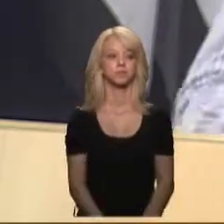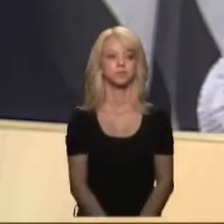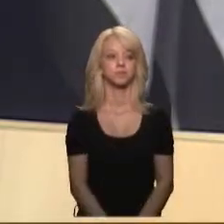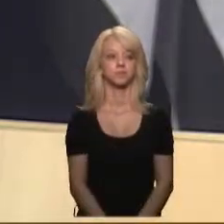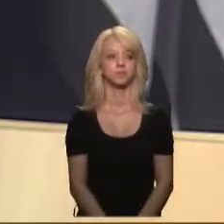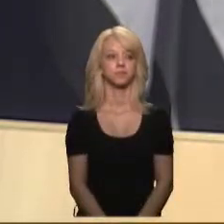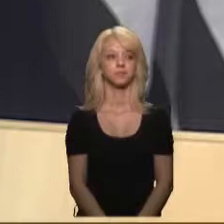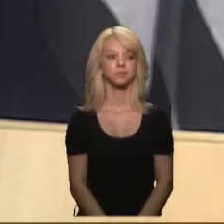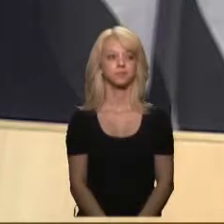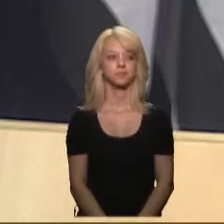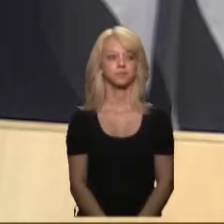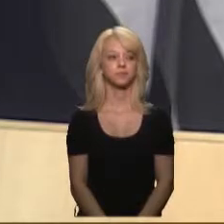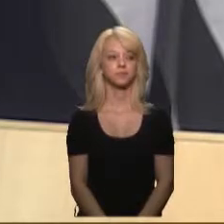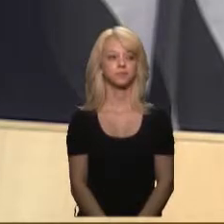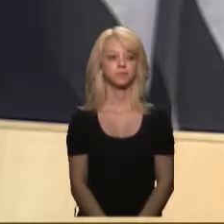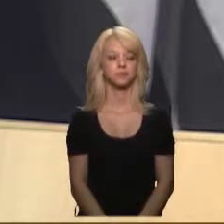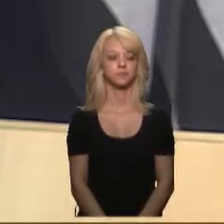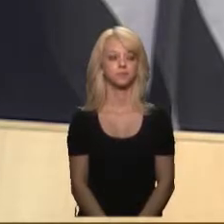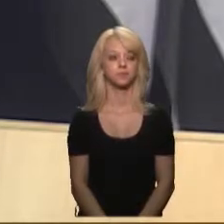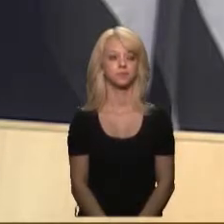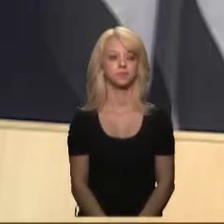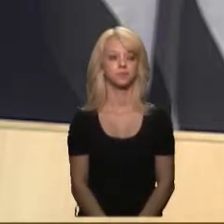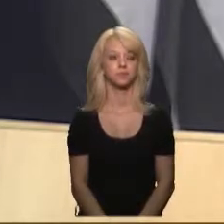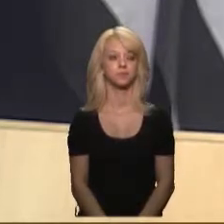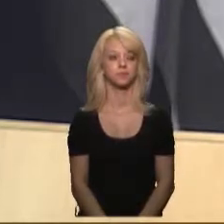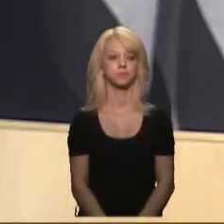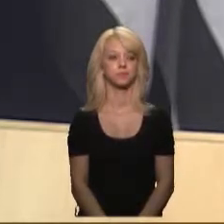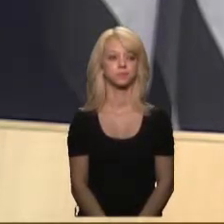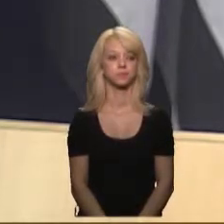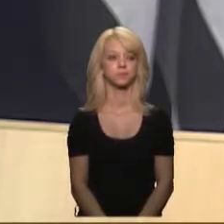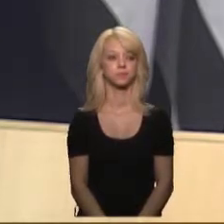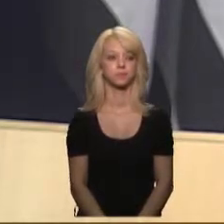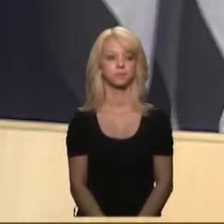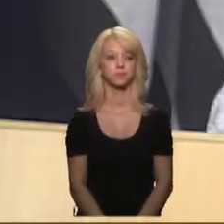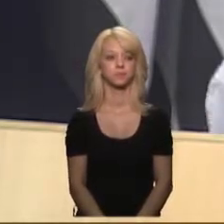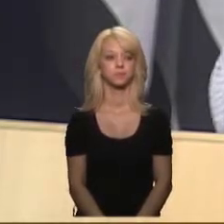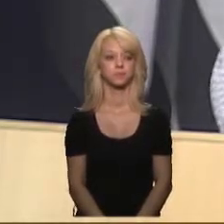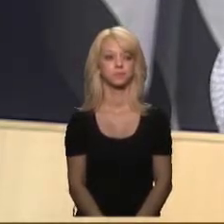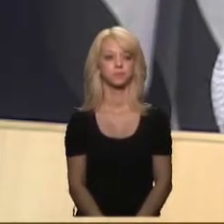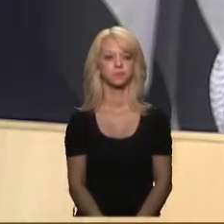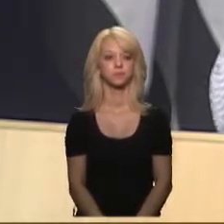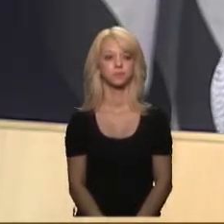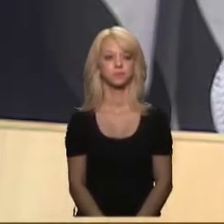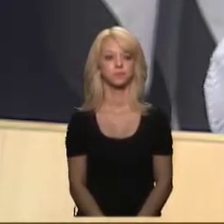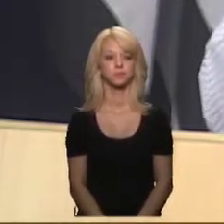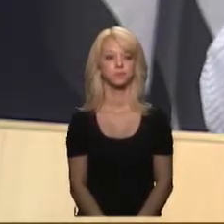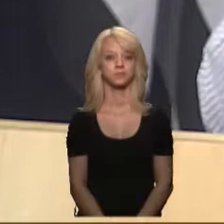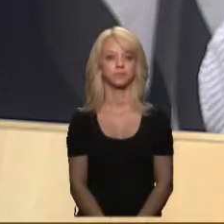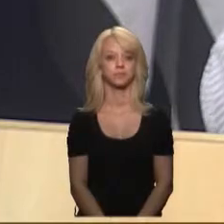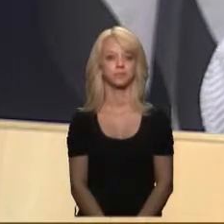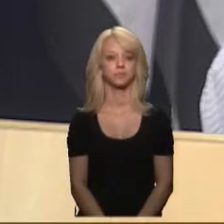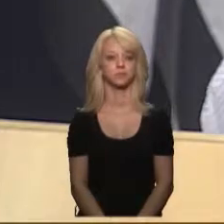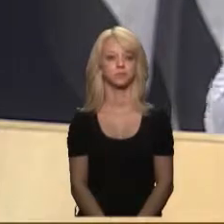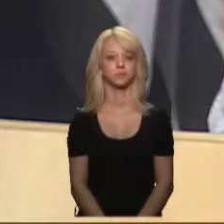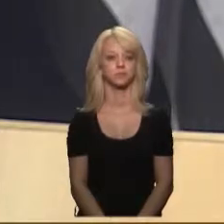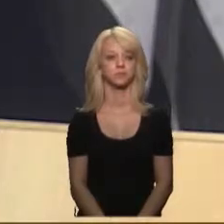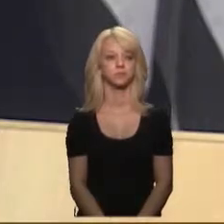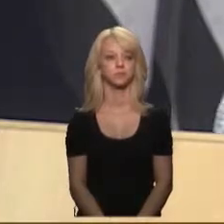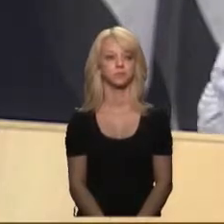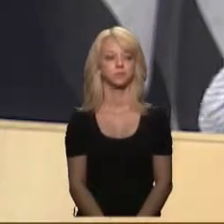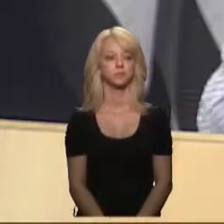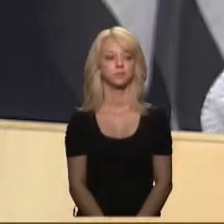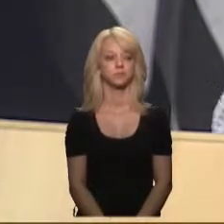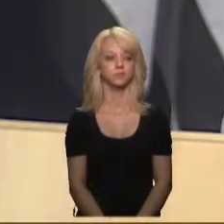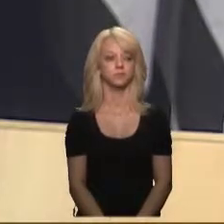Saí da minha terra, Natal, Minas Gerais, com uma sacola nas costas e um cobertor nas